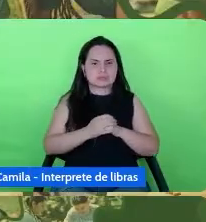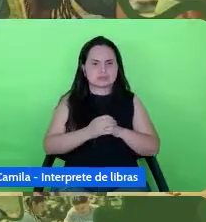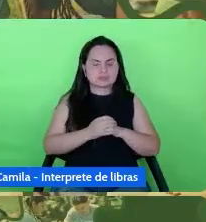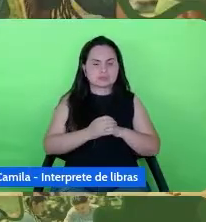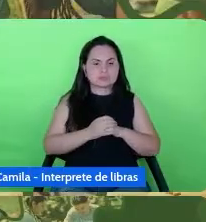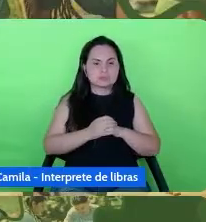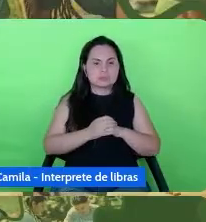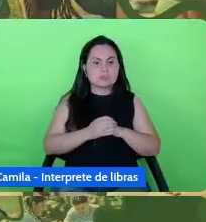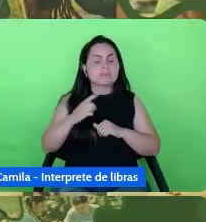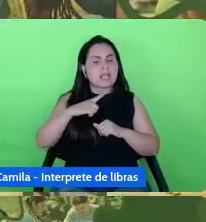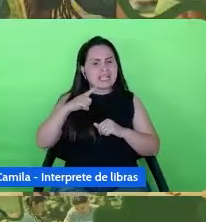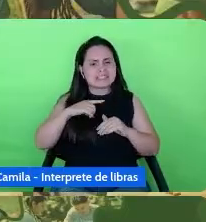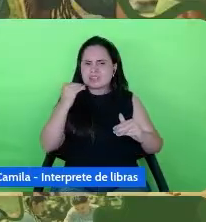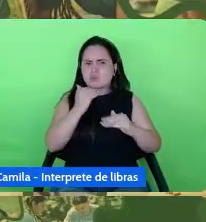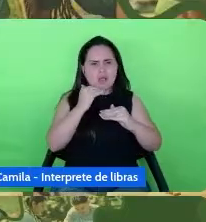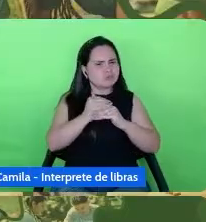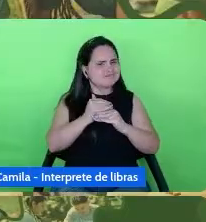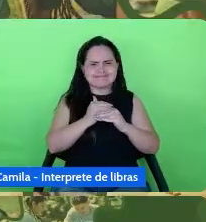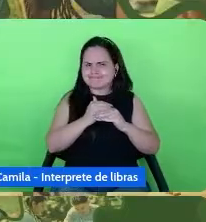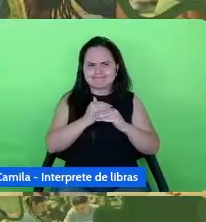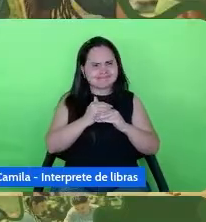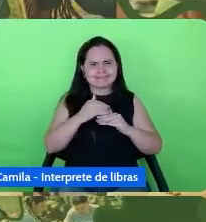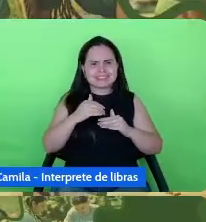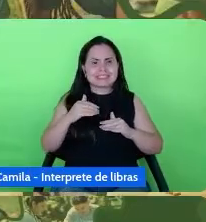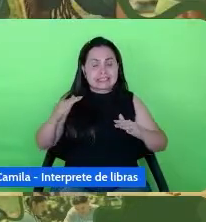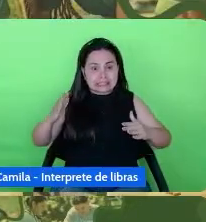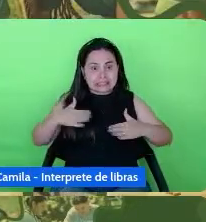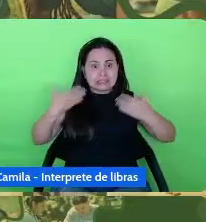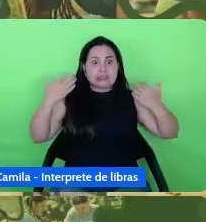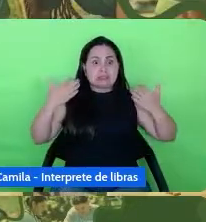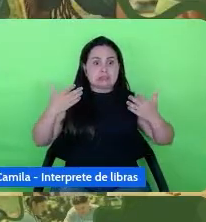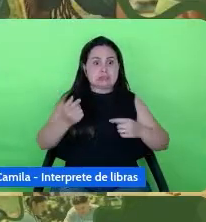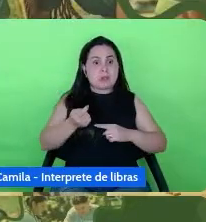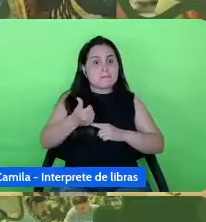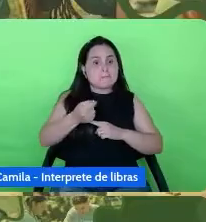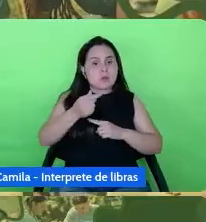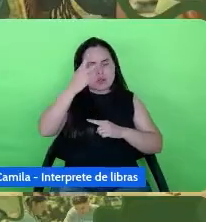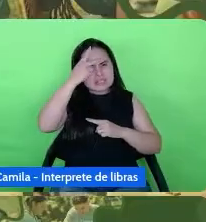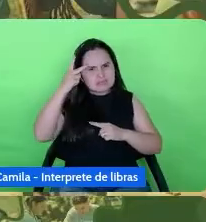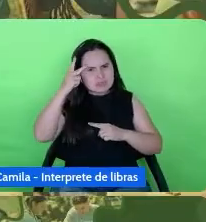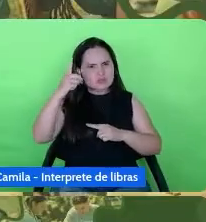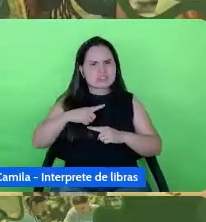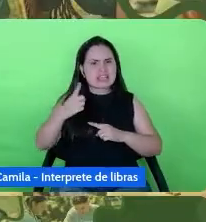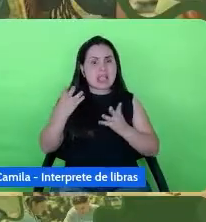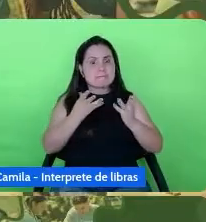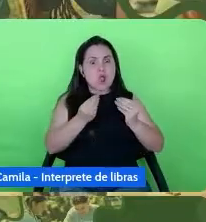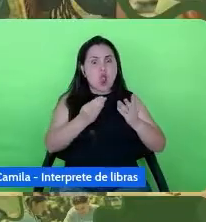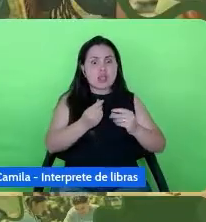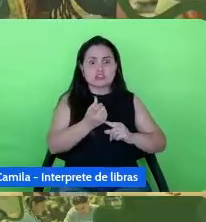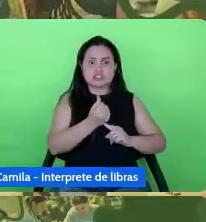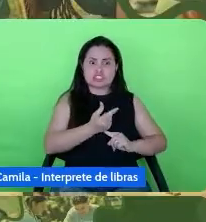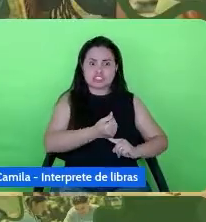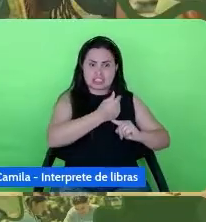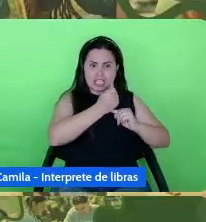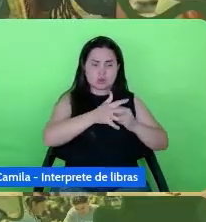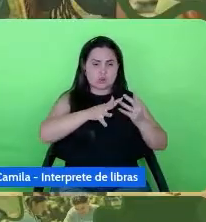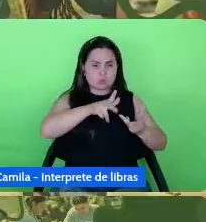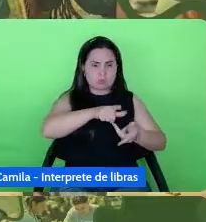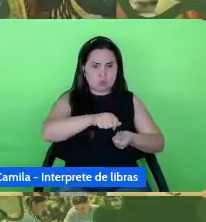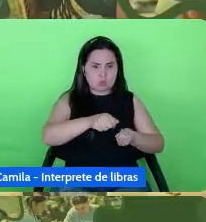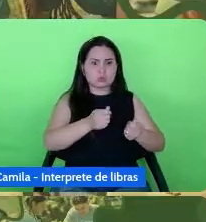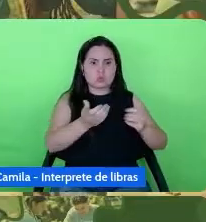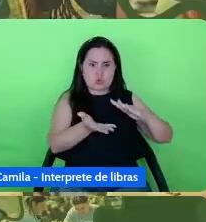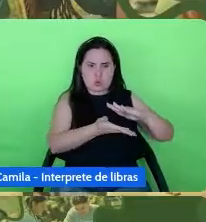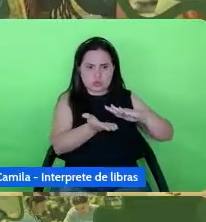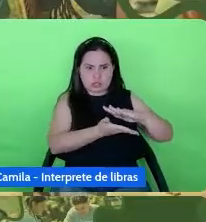tenho desigualdade global assustadora. Poucas pessoas têm muito dinheiro no mundo contemporâneo. A riqueza